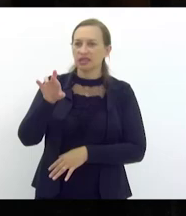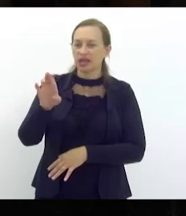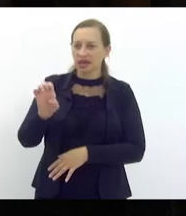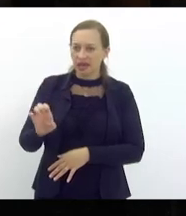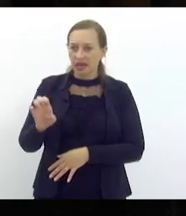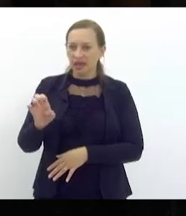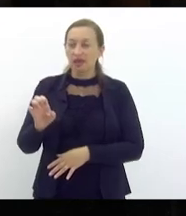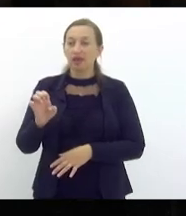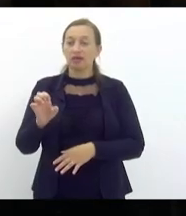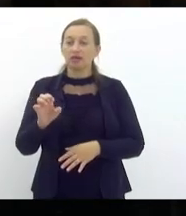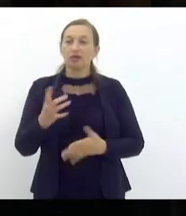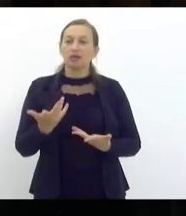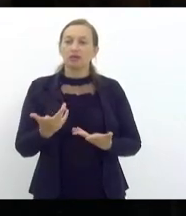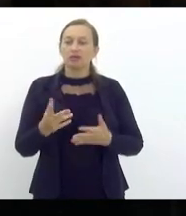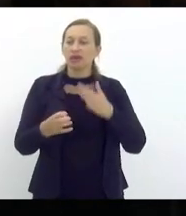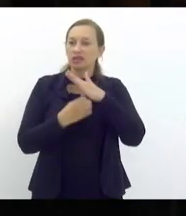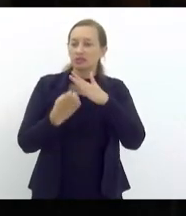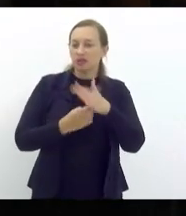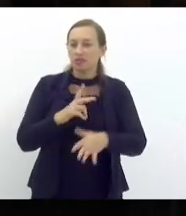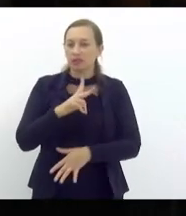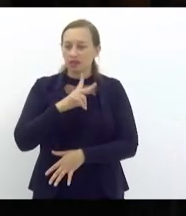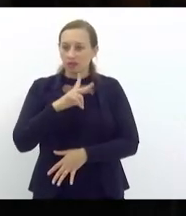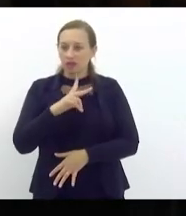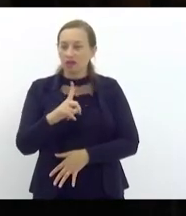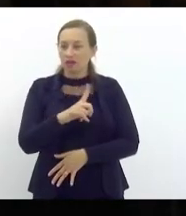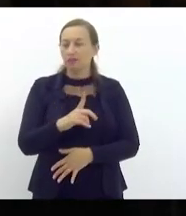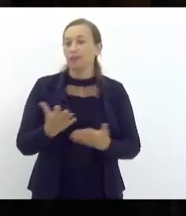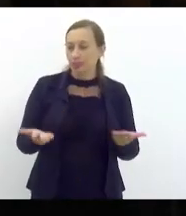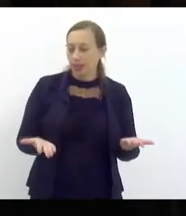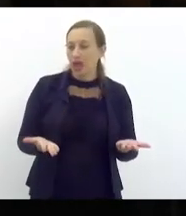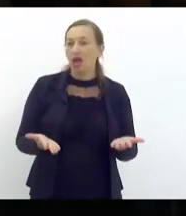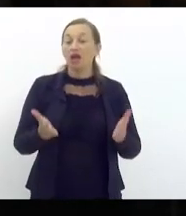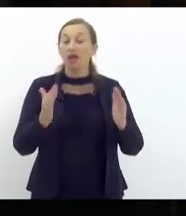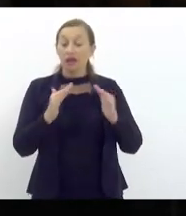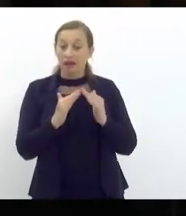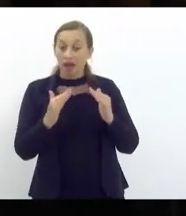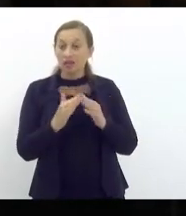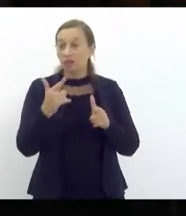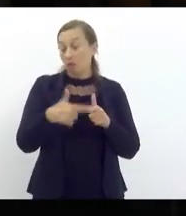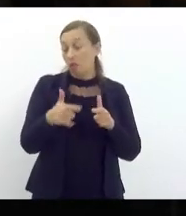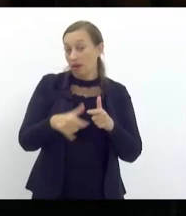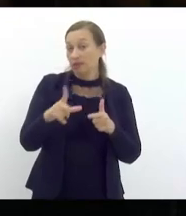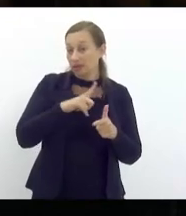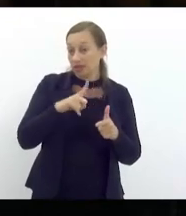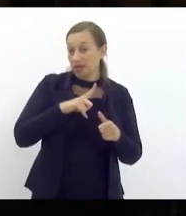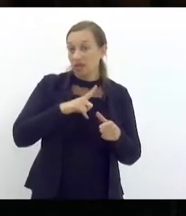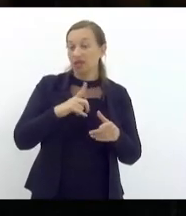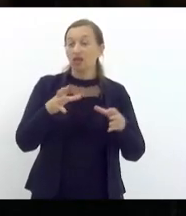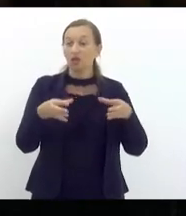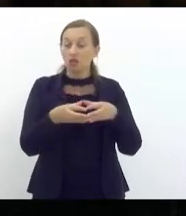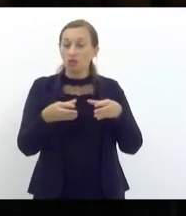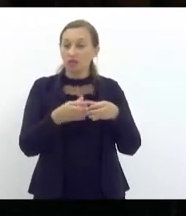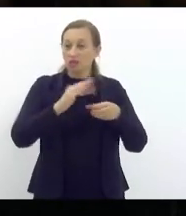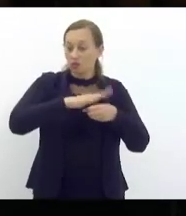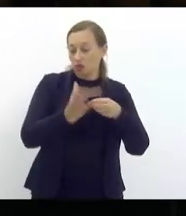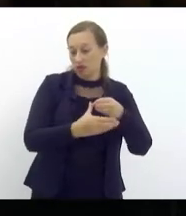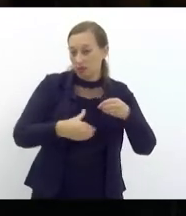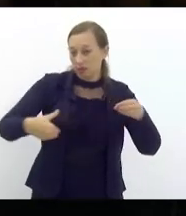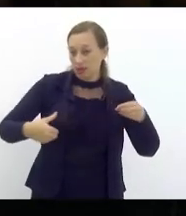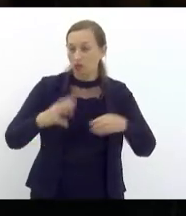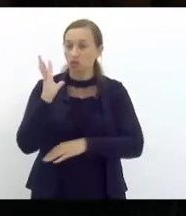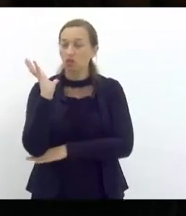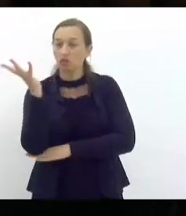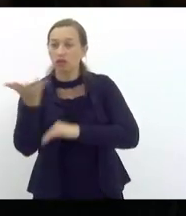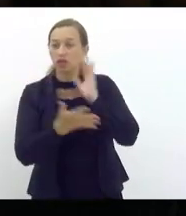que estão que essa casa já tá tendo problema porque a comissão de se alinhamento ambiental tem feito um bom trabalho de denunciar vários